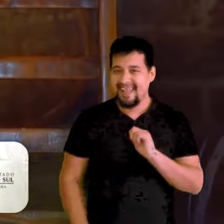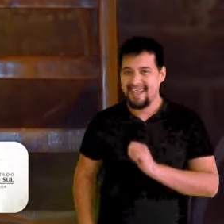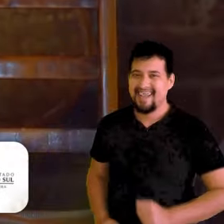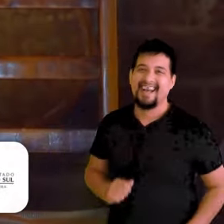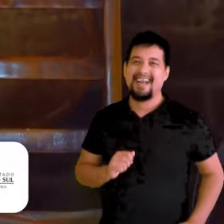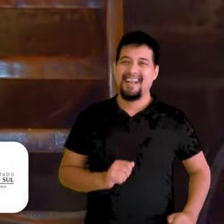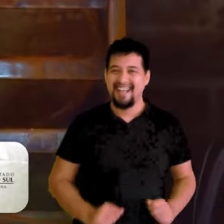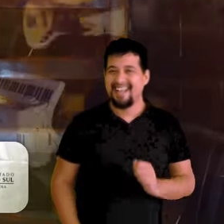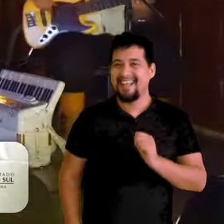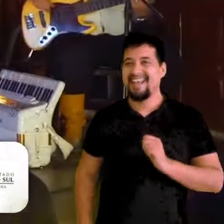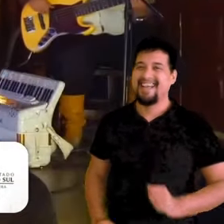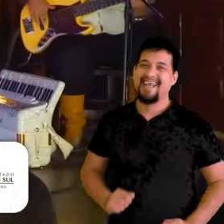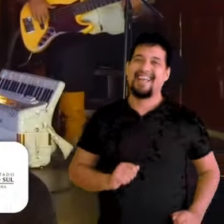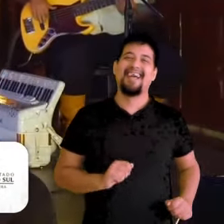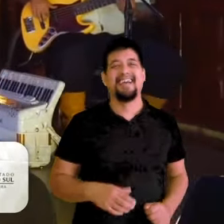ia-ia.